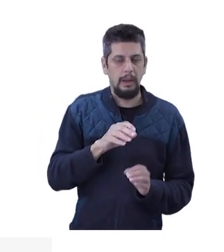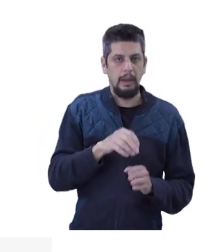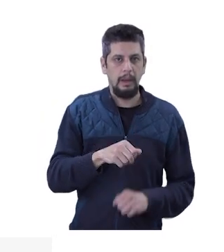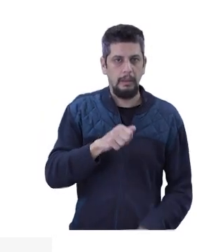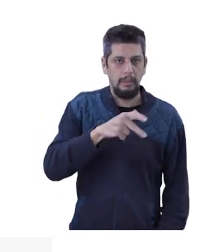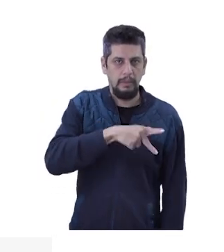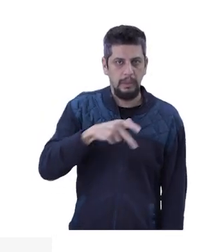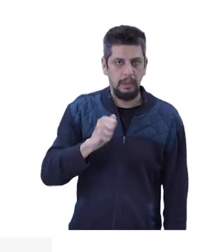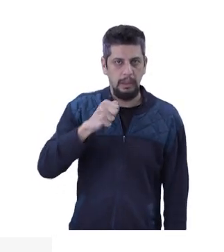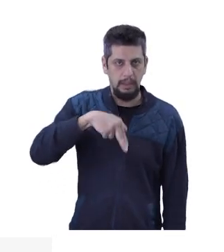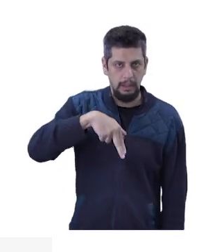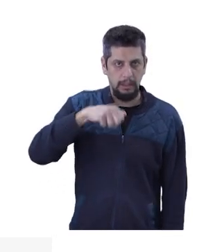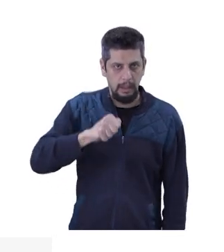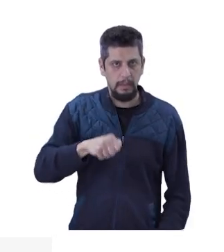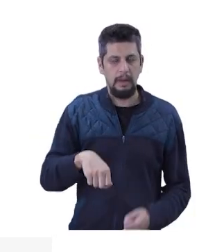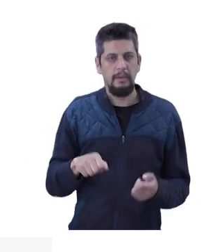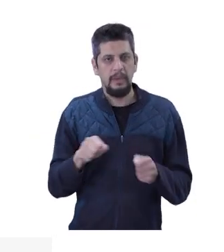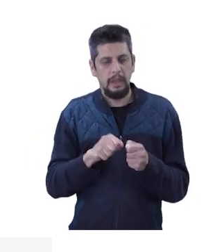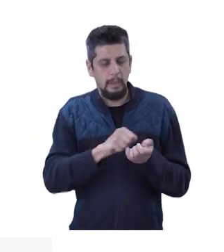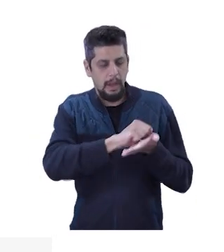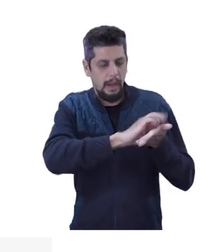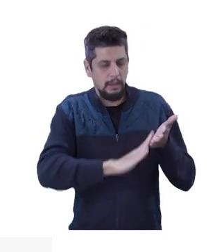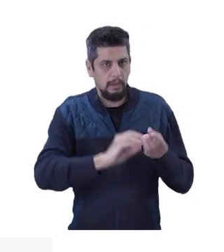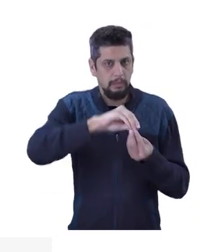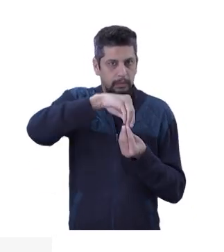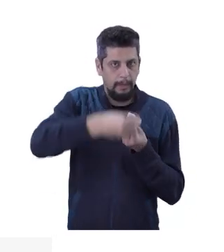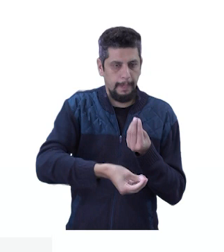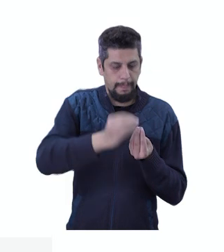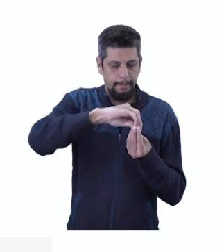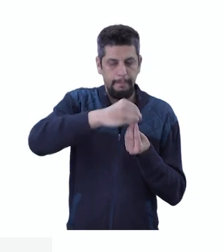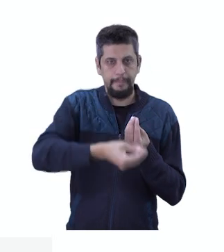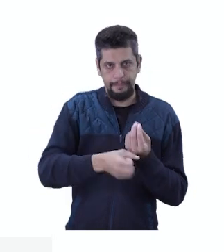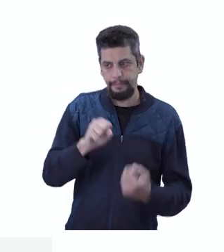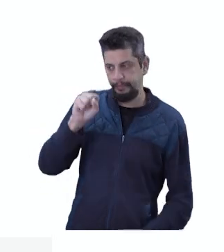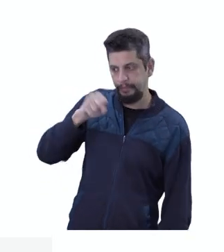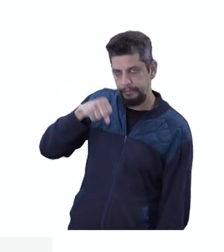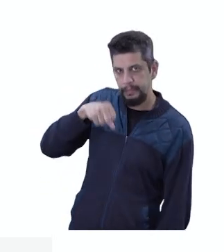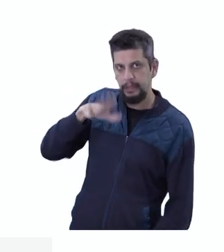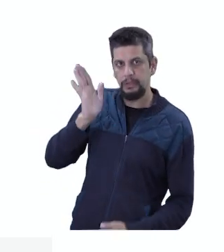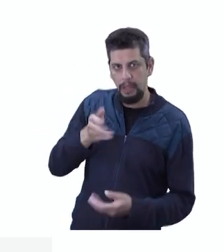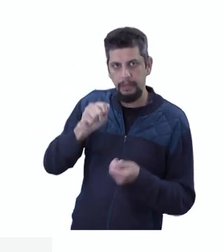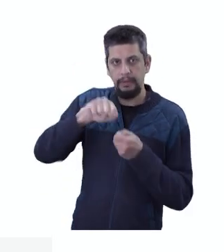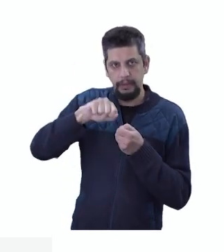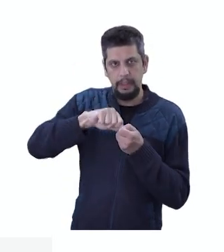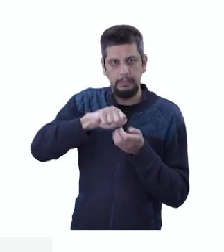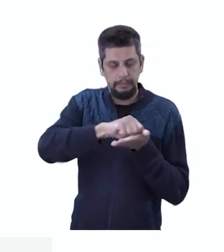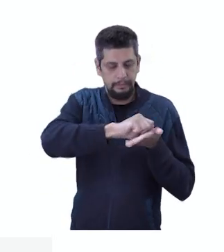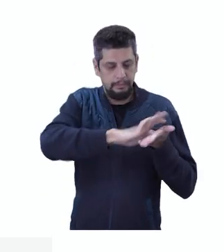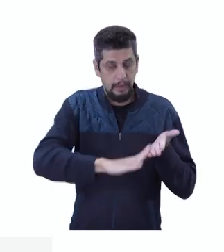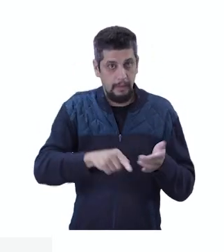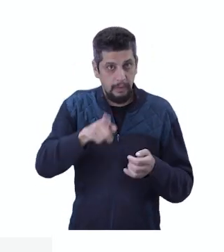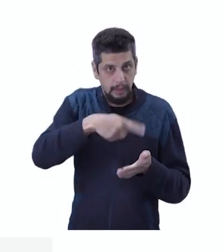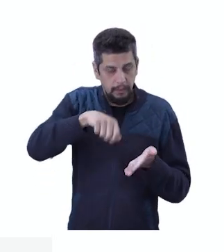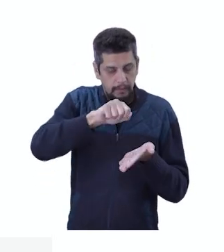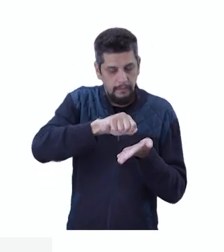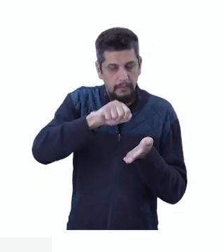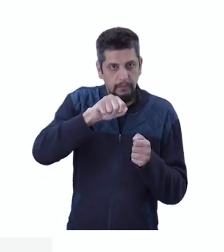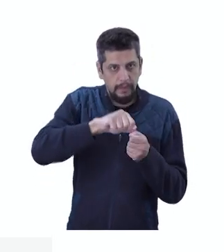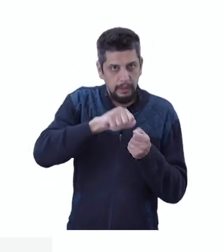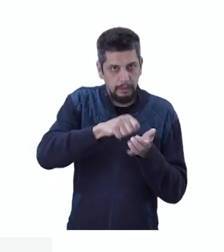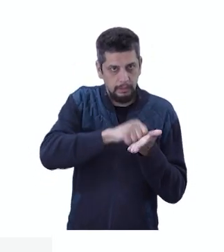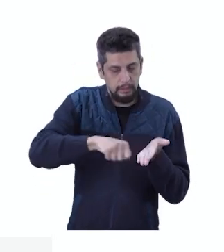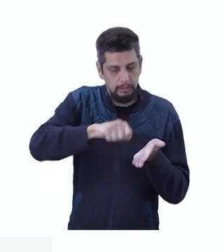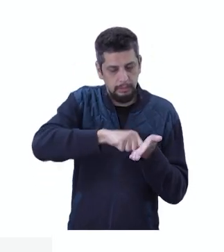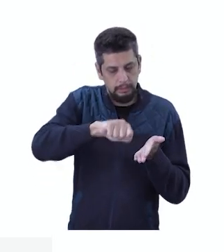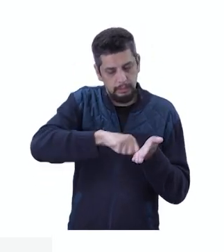falaram de medidas e tempo. Fizemos atividades com calendário, construímos o calendário e deixamos tarefa também para eles preencherem